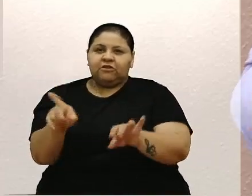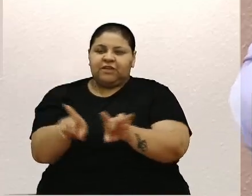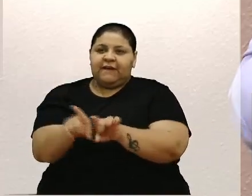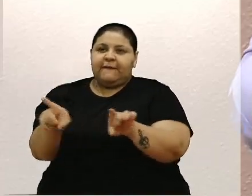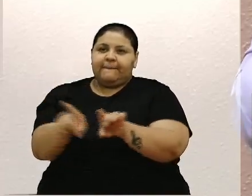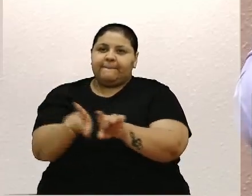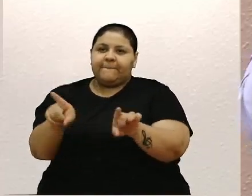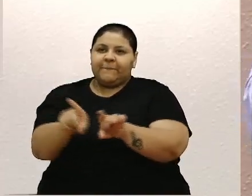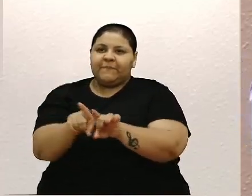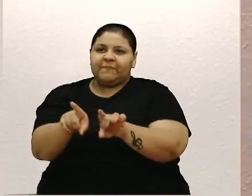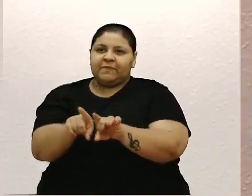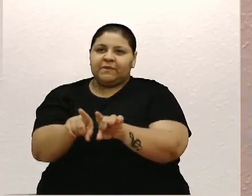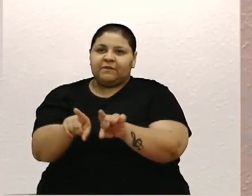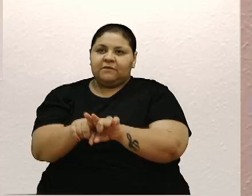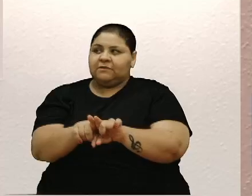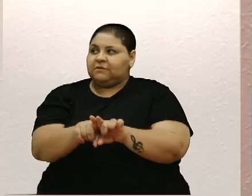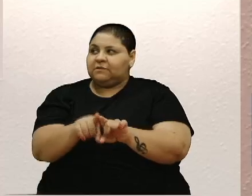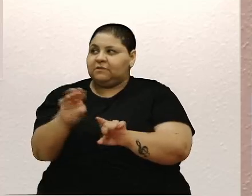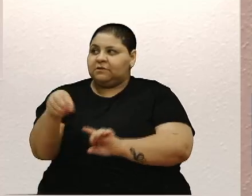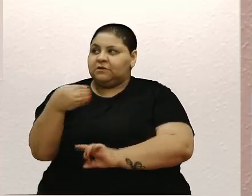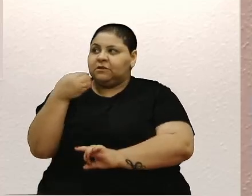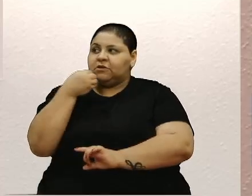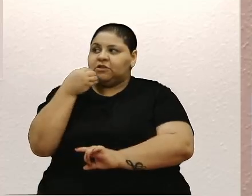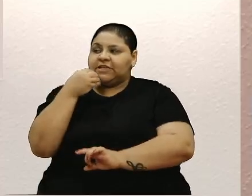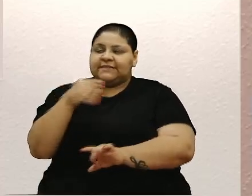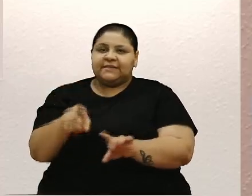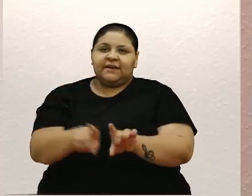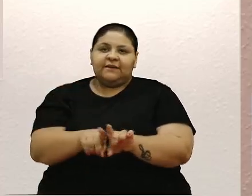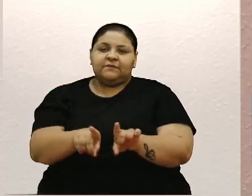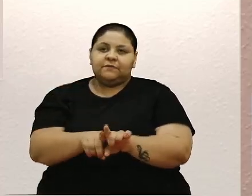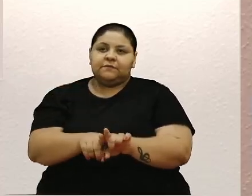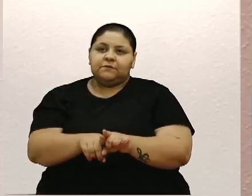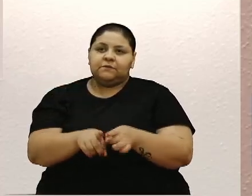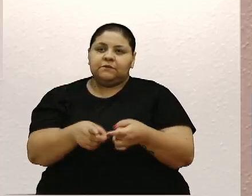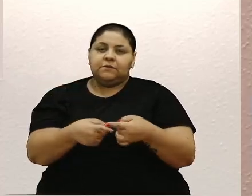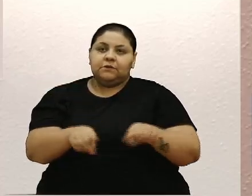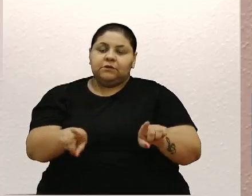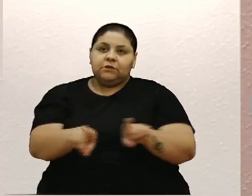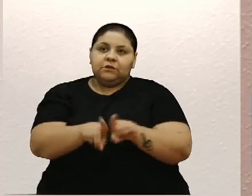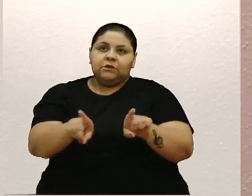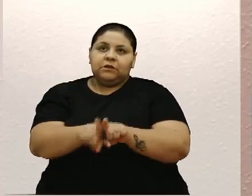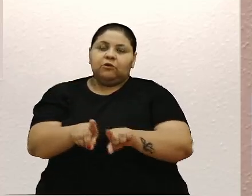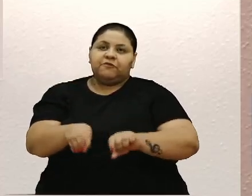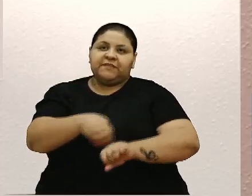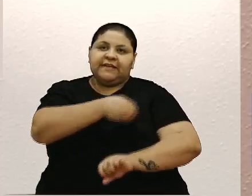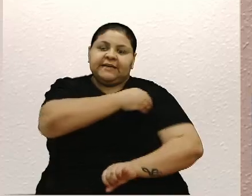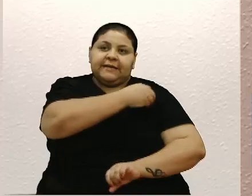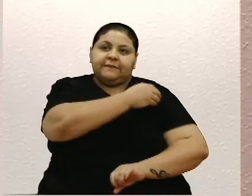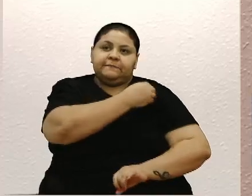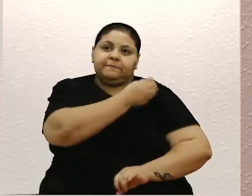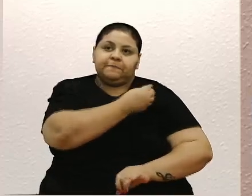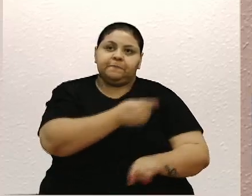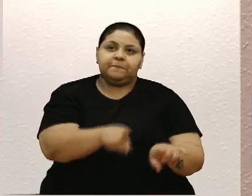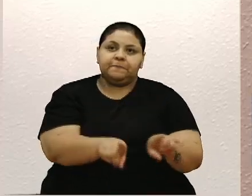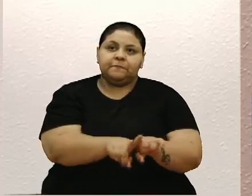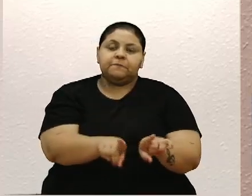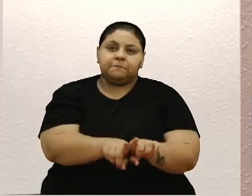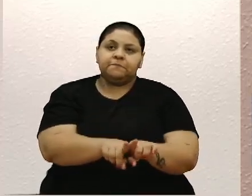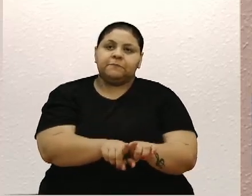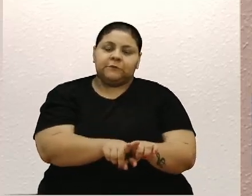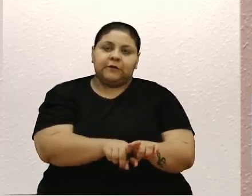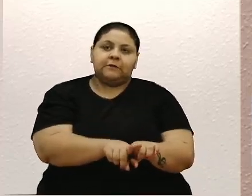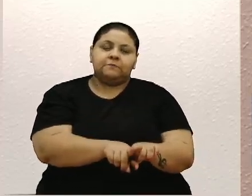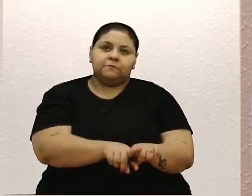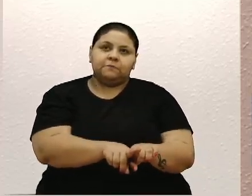nós temos, não que as outras não sejam, claro que são, mas é onde sai a produção, é onde passa o escolar, é